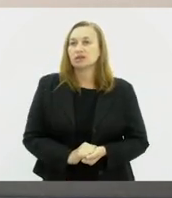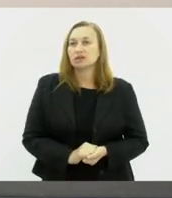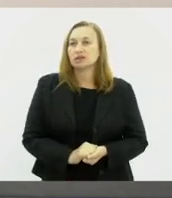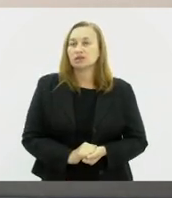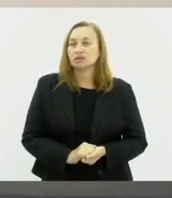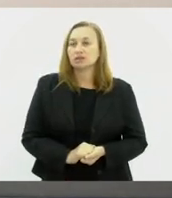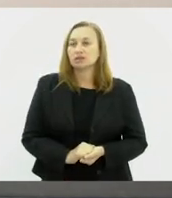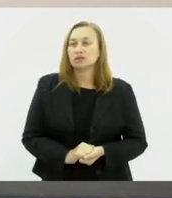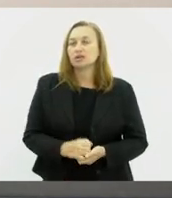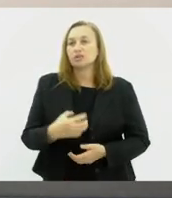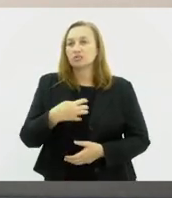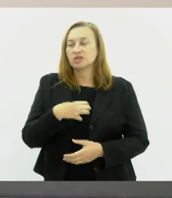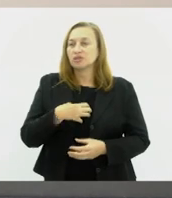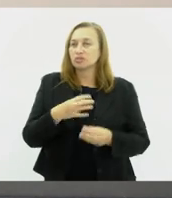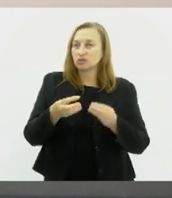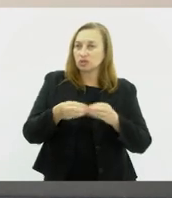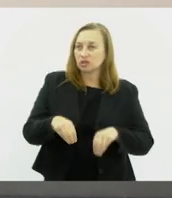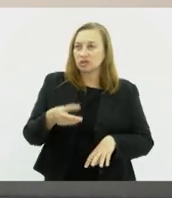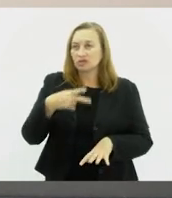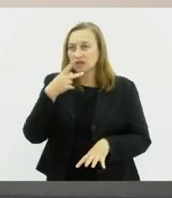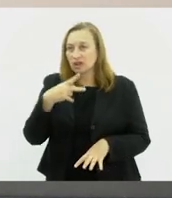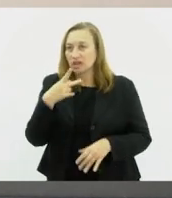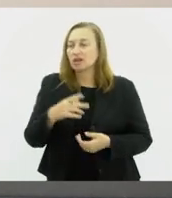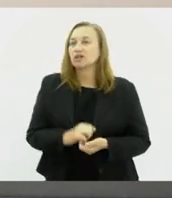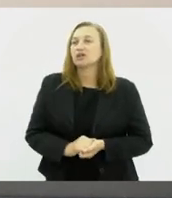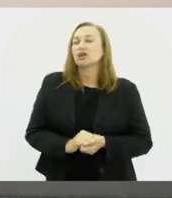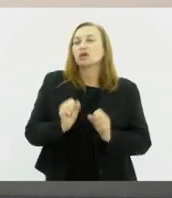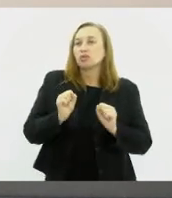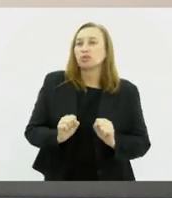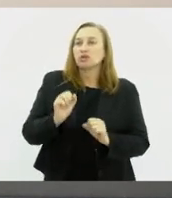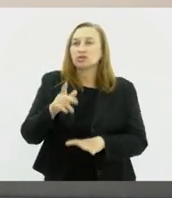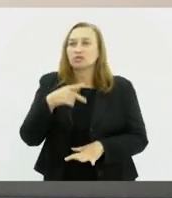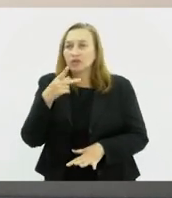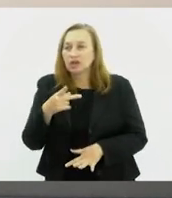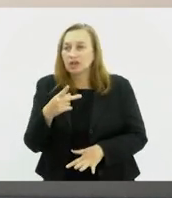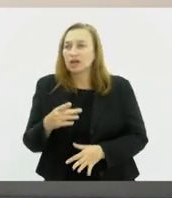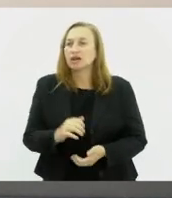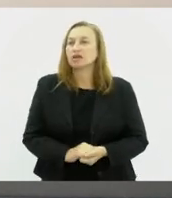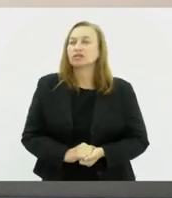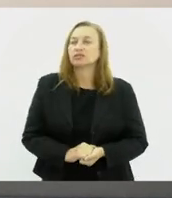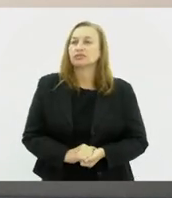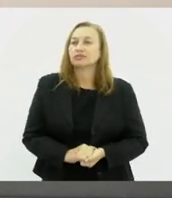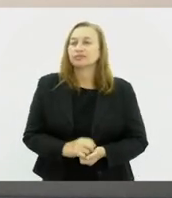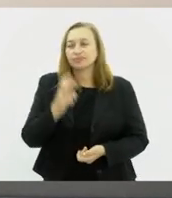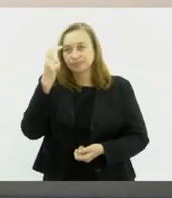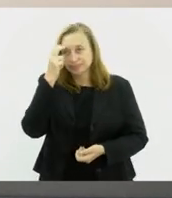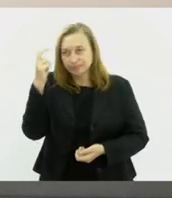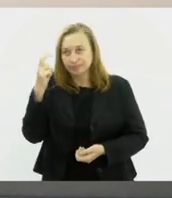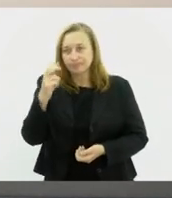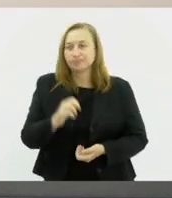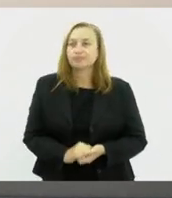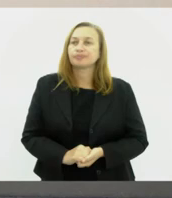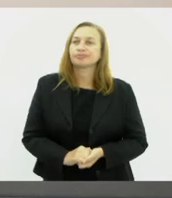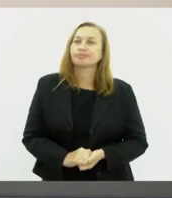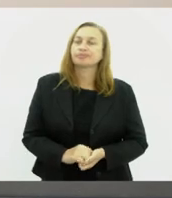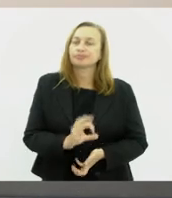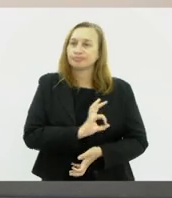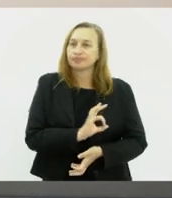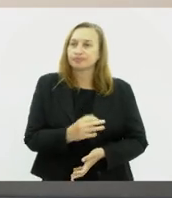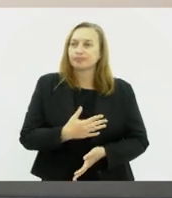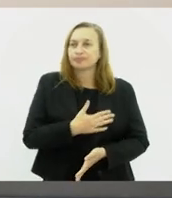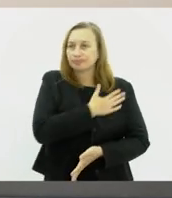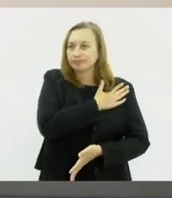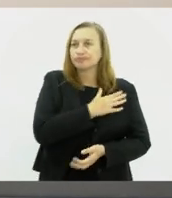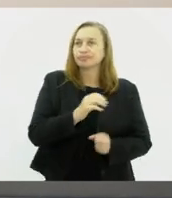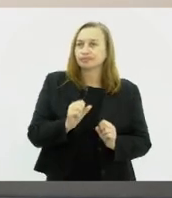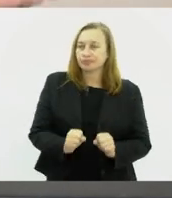eu me sinto prejudicado a comentar tá o que eu posso o que eu posso falar que a gente tem órgãos como a subsc de inteligência cor Geral da Polícia Militar que pode